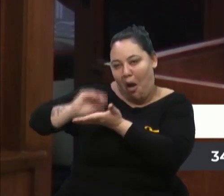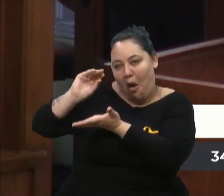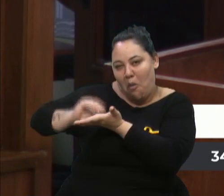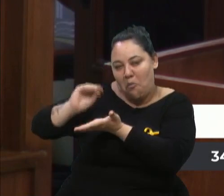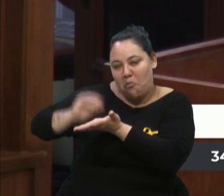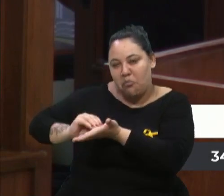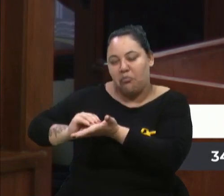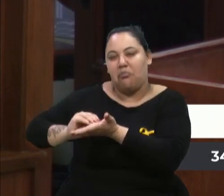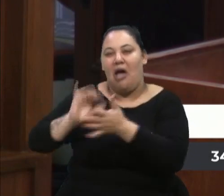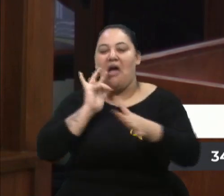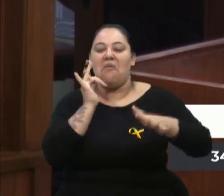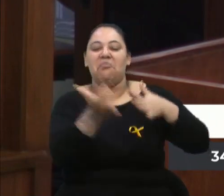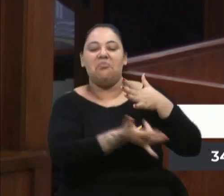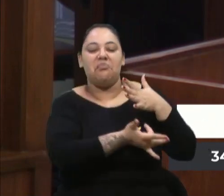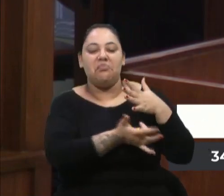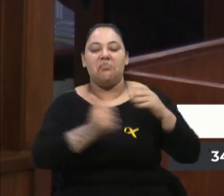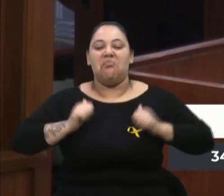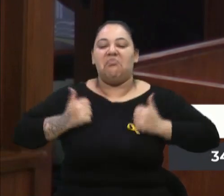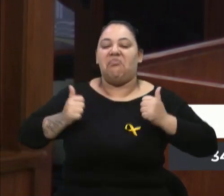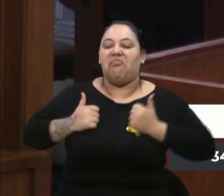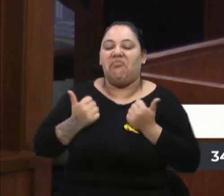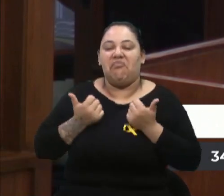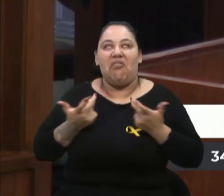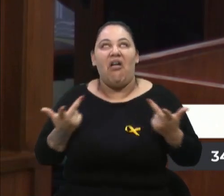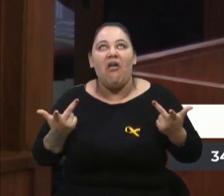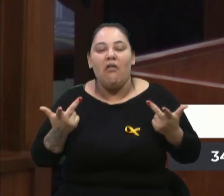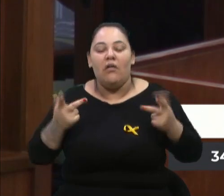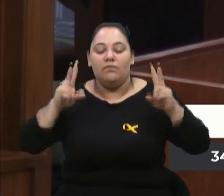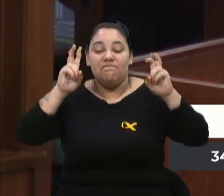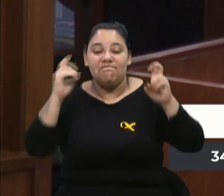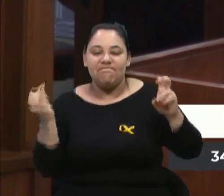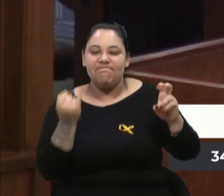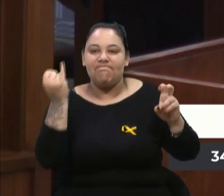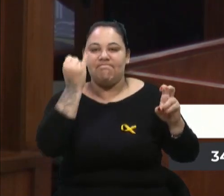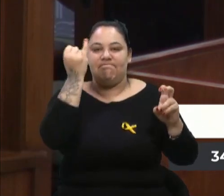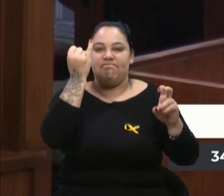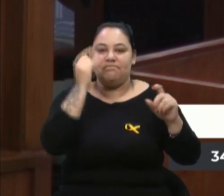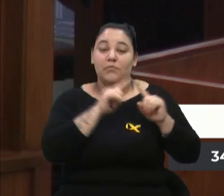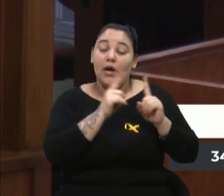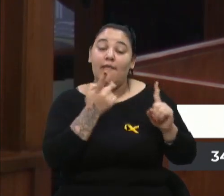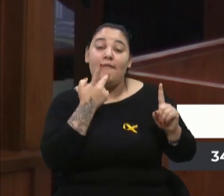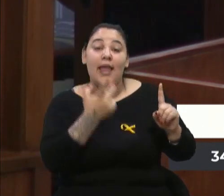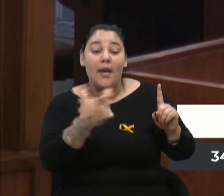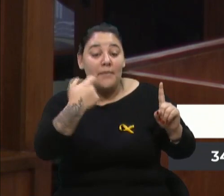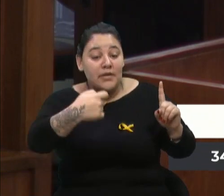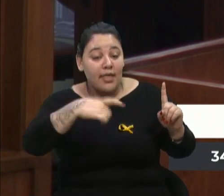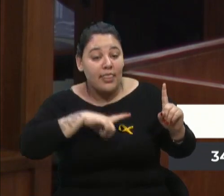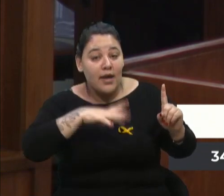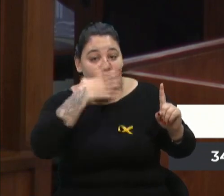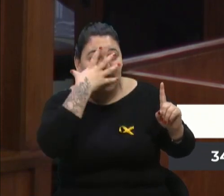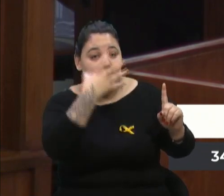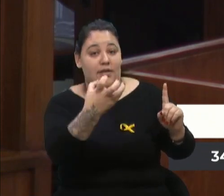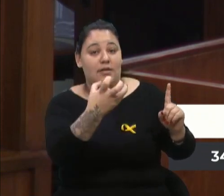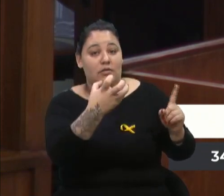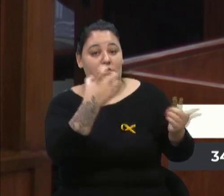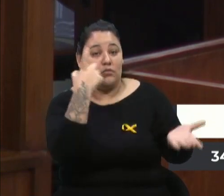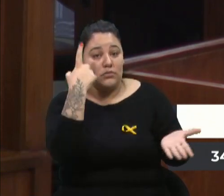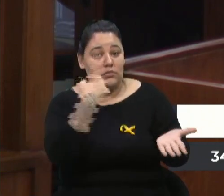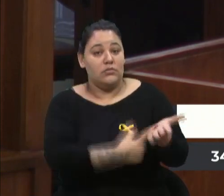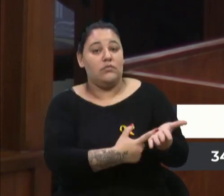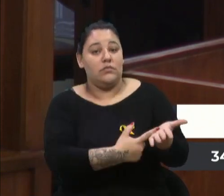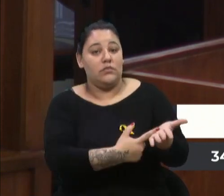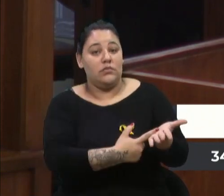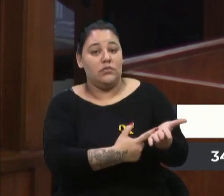torno desses assuntos tão importantes, e dizer que a gente tem que ter um compromisso sério, um debate sério. A gente sabe que essas